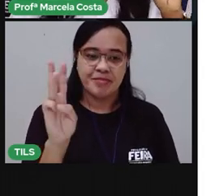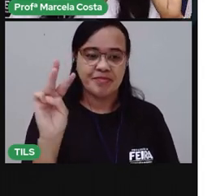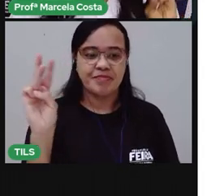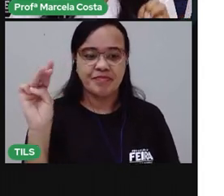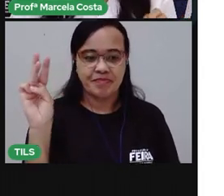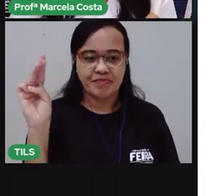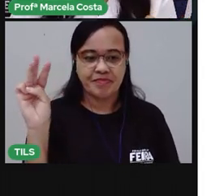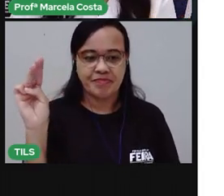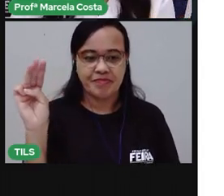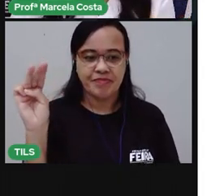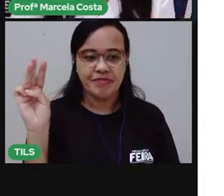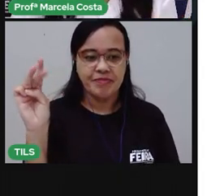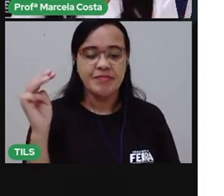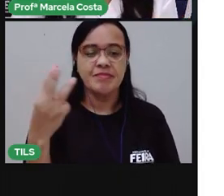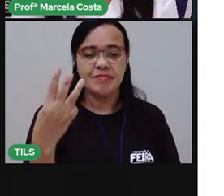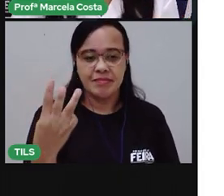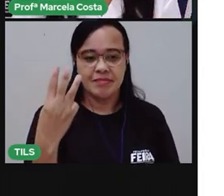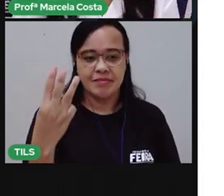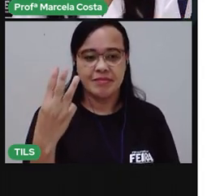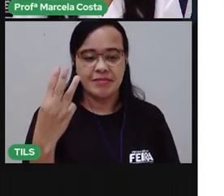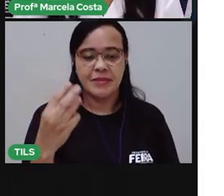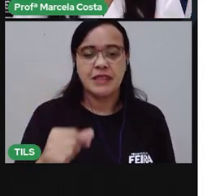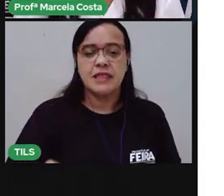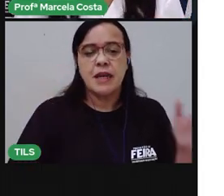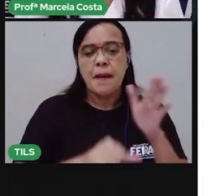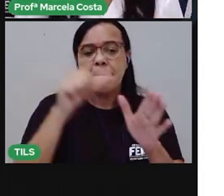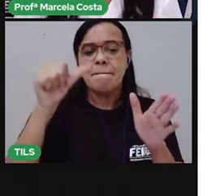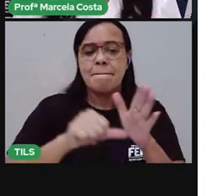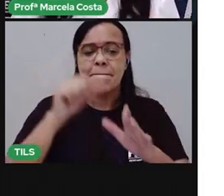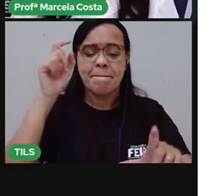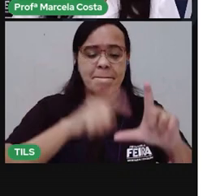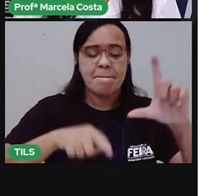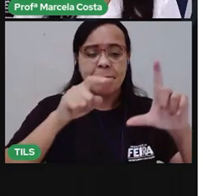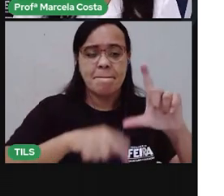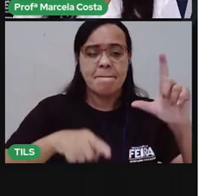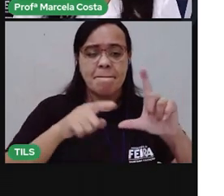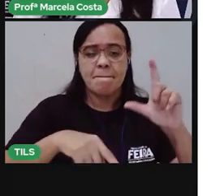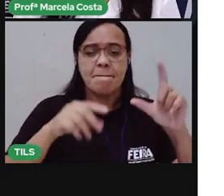número três aqui Qual a primeira letra